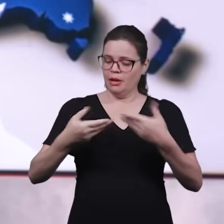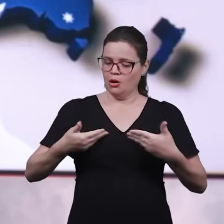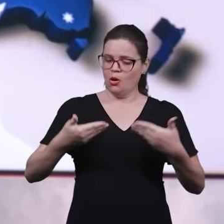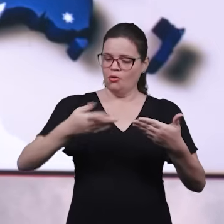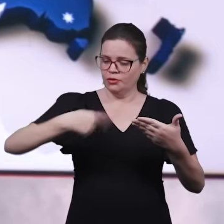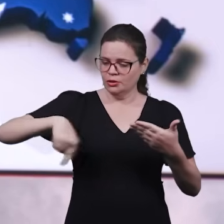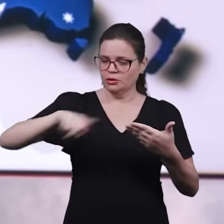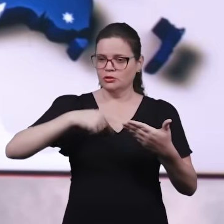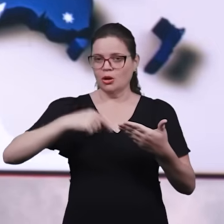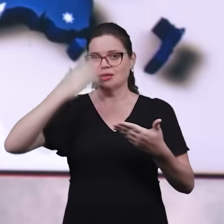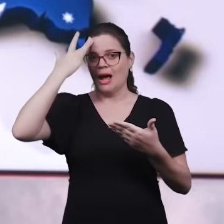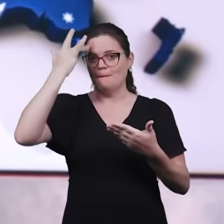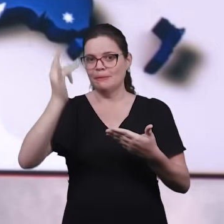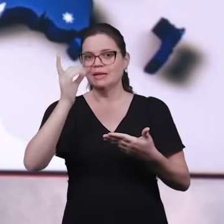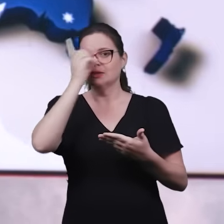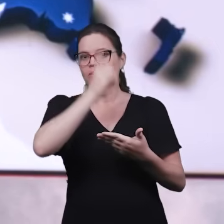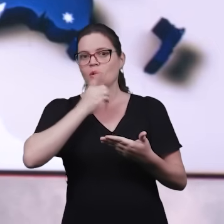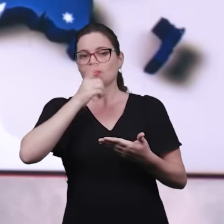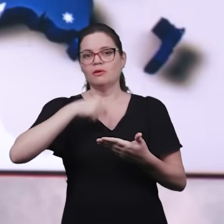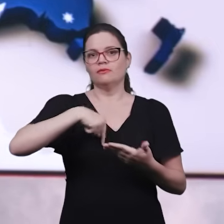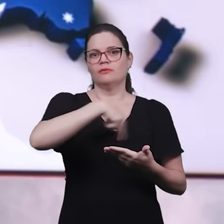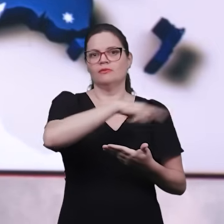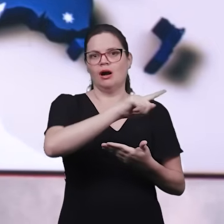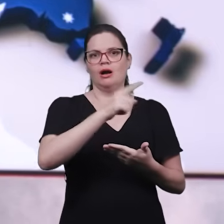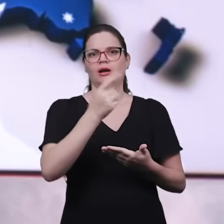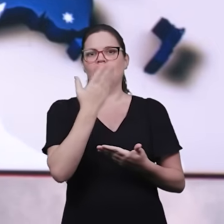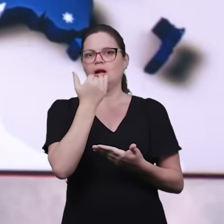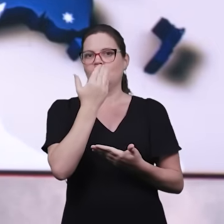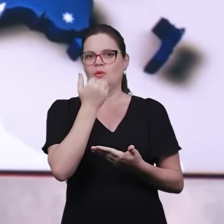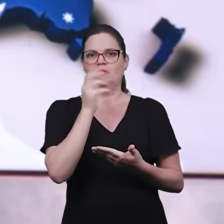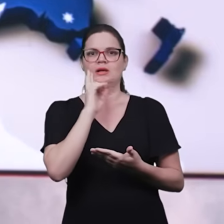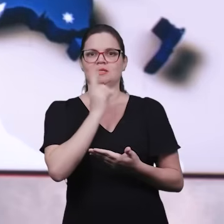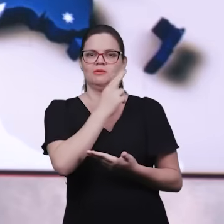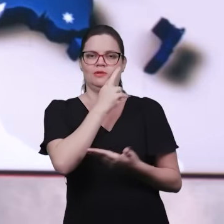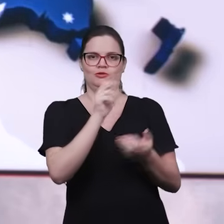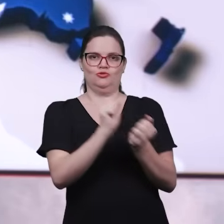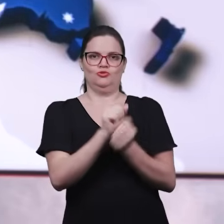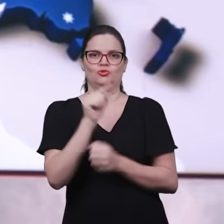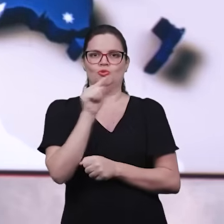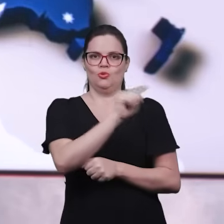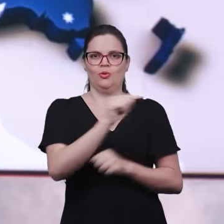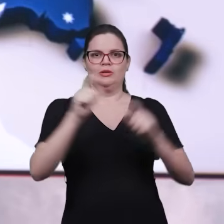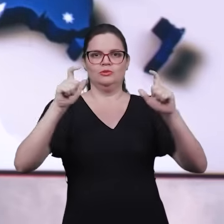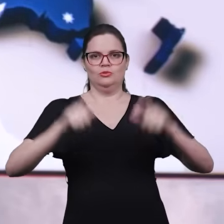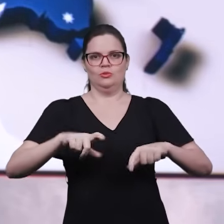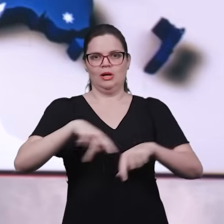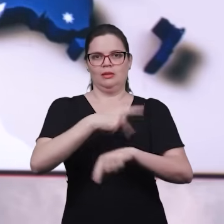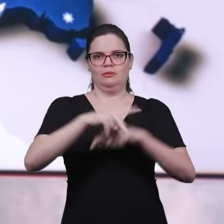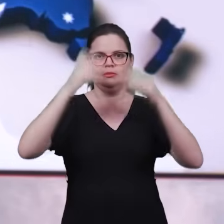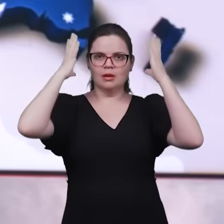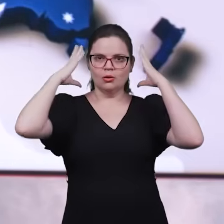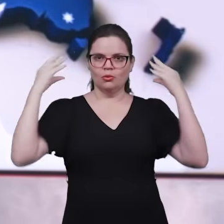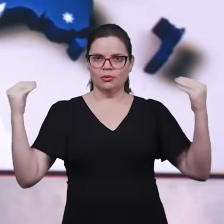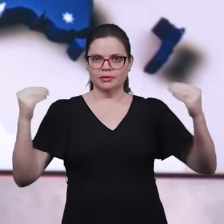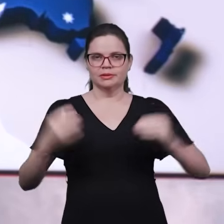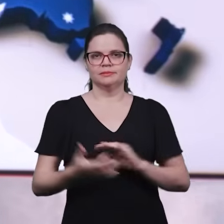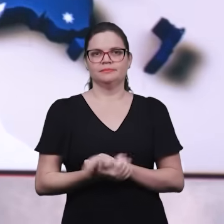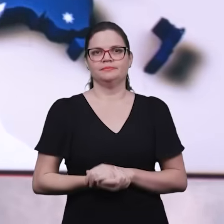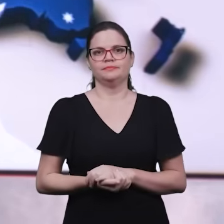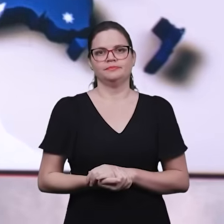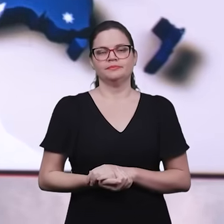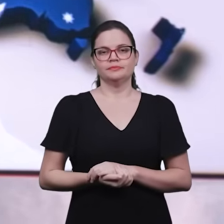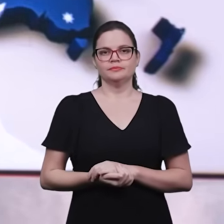convidou para no outro dia, que era no domingo, almoçássemos com ele lá na Holanda, na